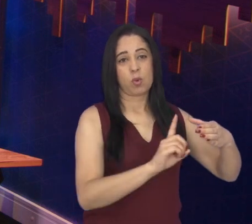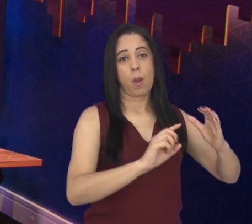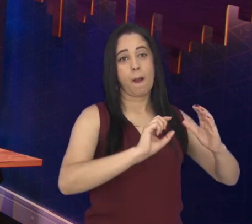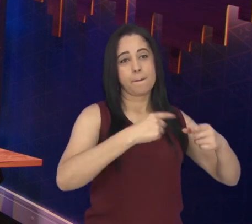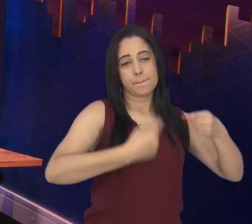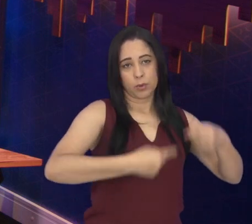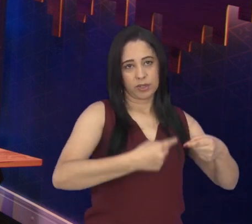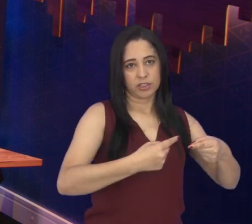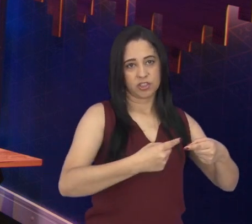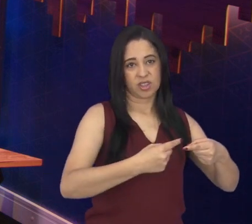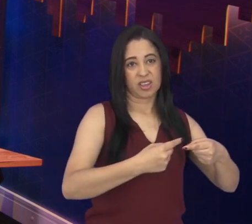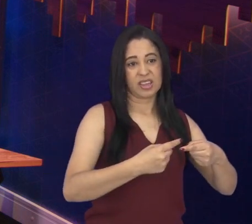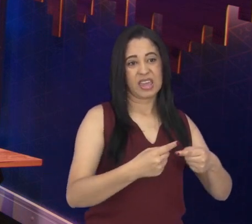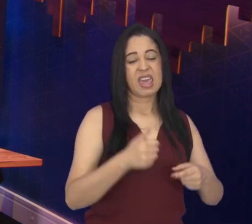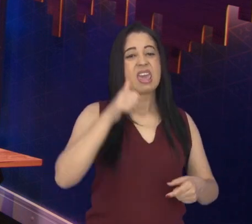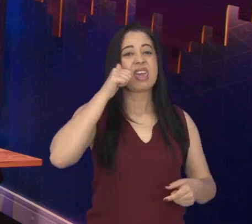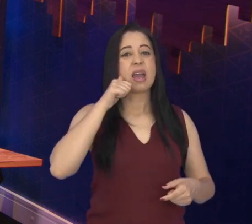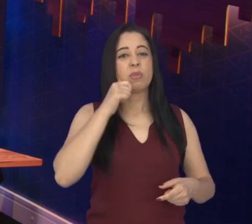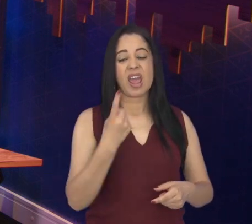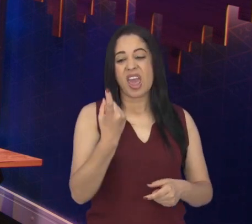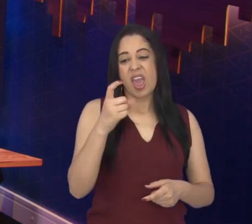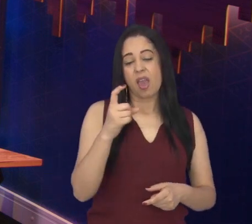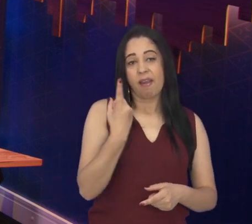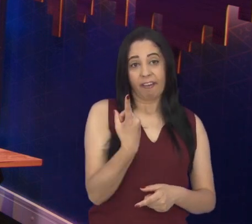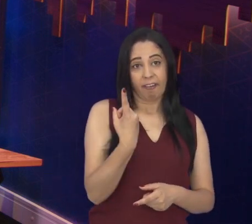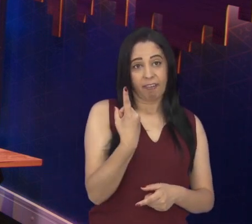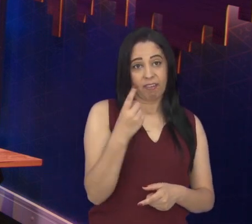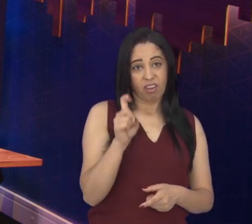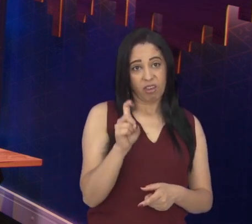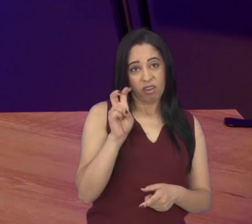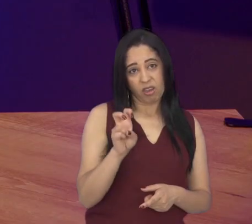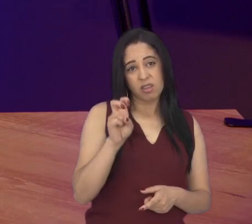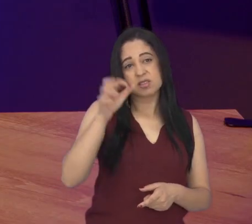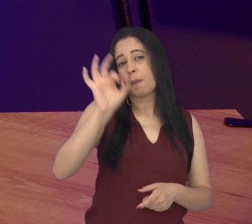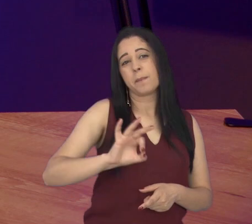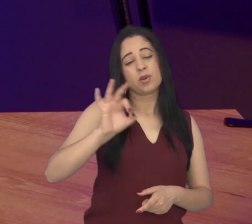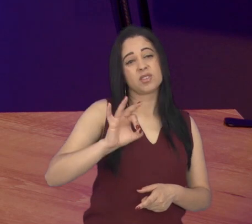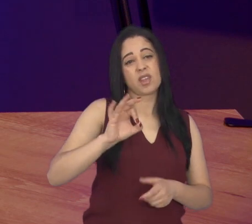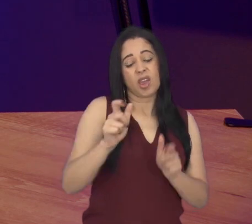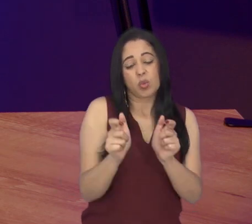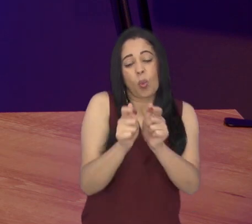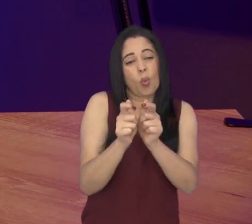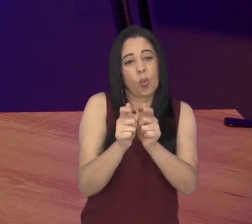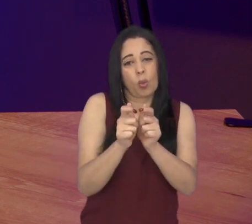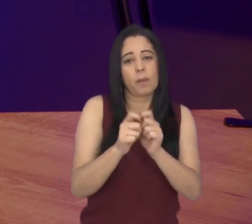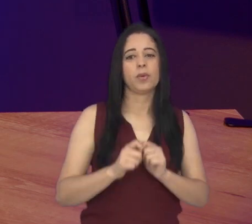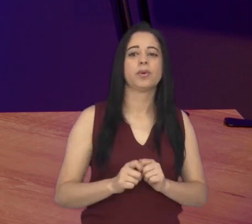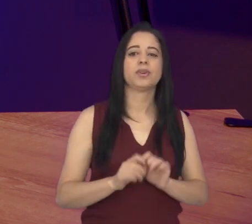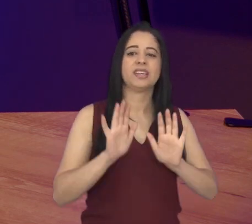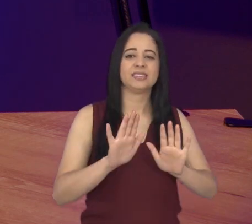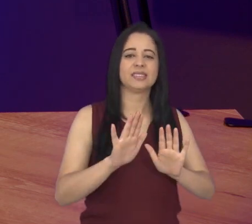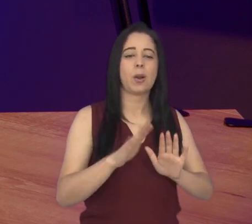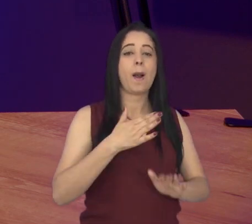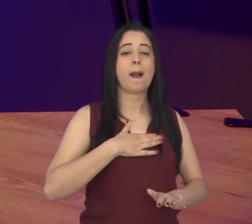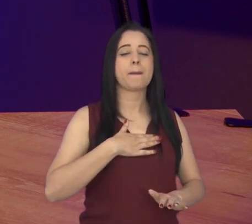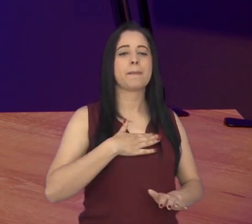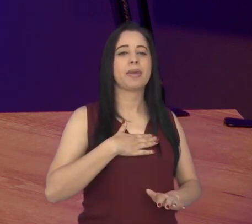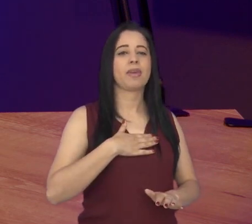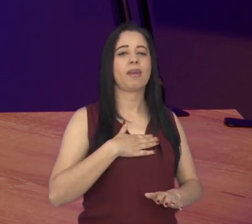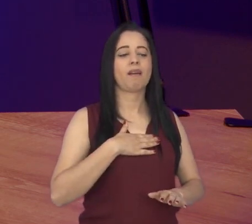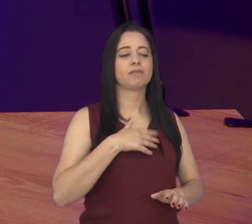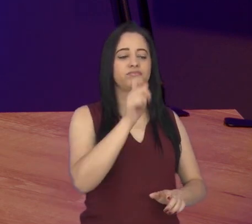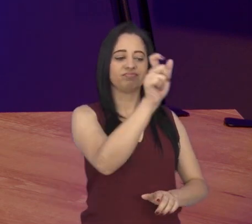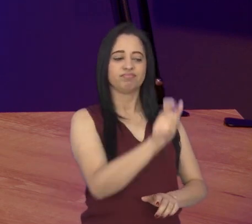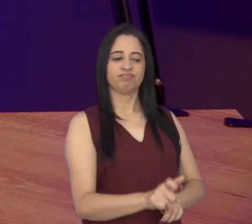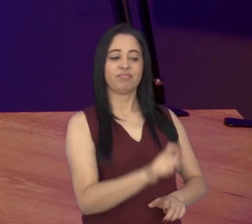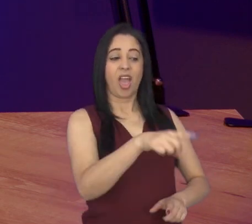representatividade muito pequena, em torno de 15% apenas, então realmente é algo que precisa mudar, é algo que precisa crescer, e a Hermione,